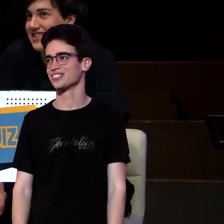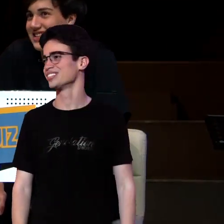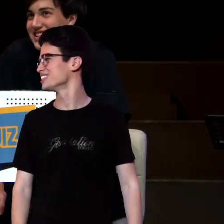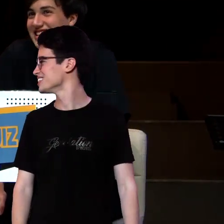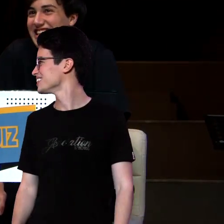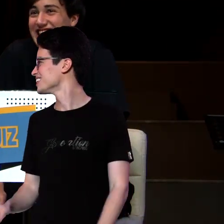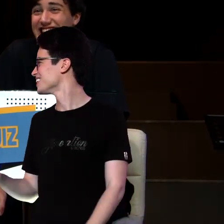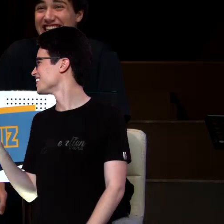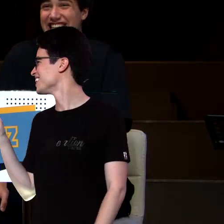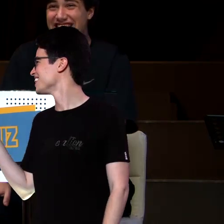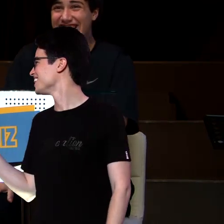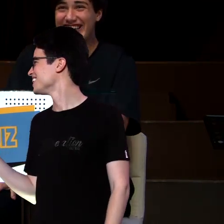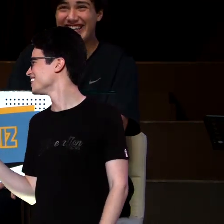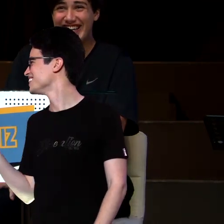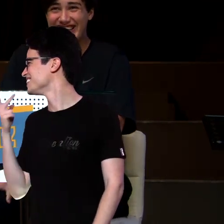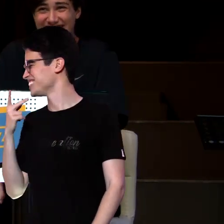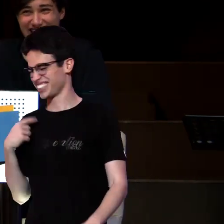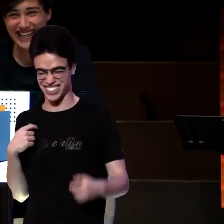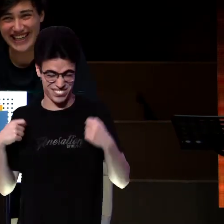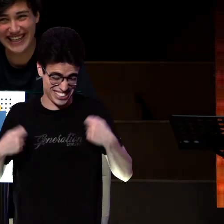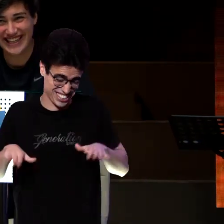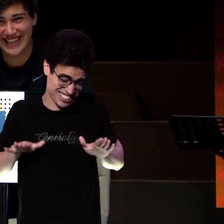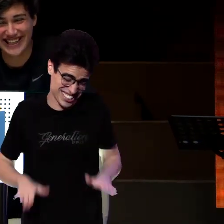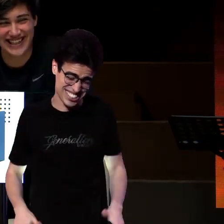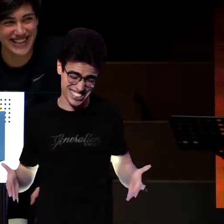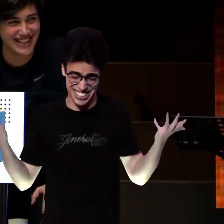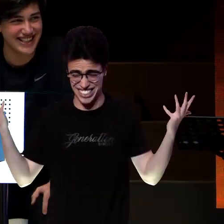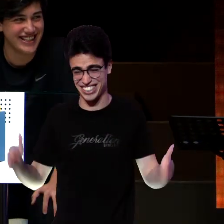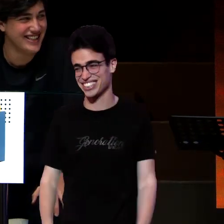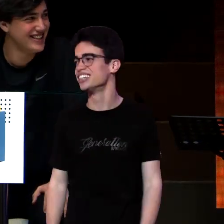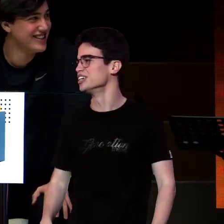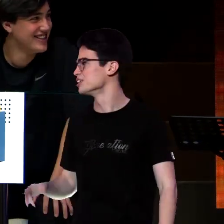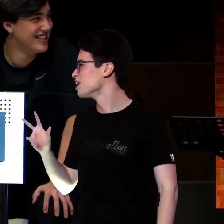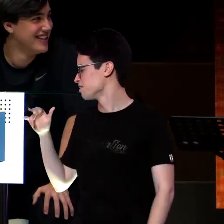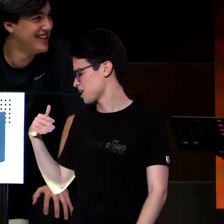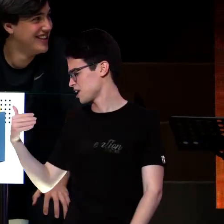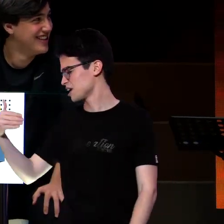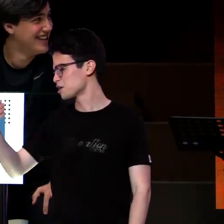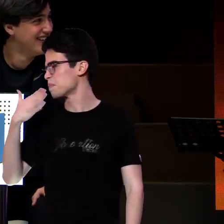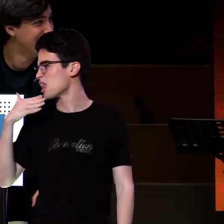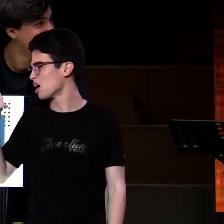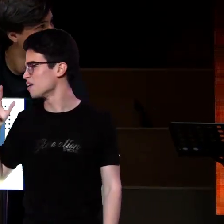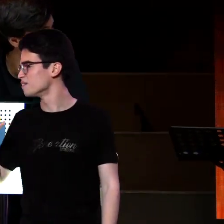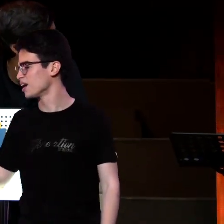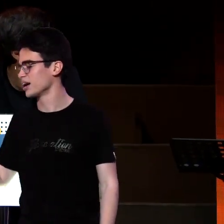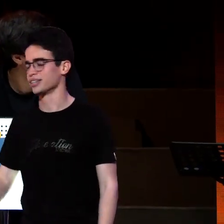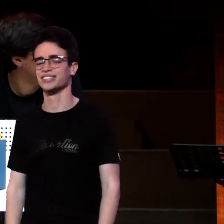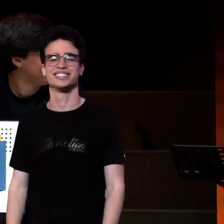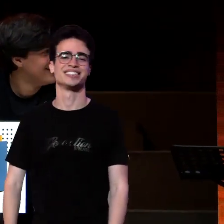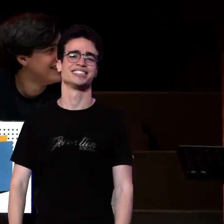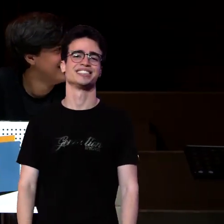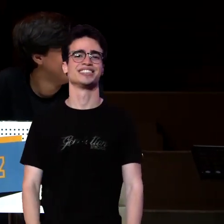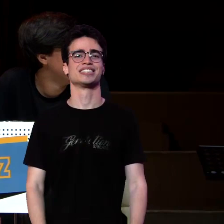Ele tá falando, tinha que ficar aqui, coitado. Vai melhorar, prometo.